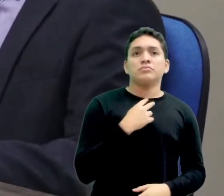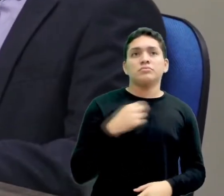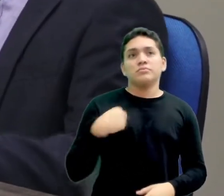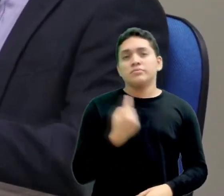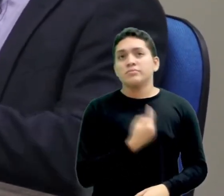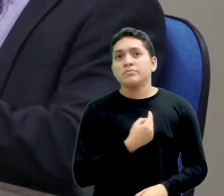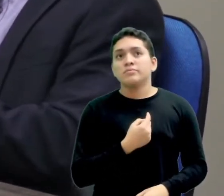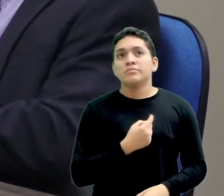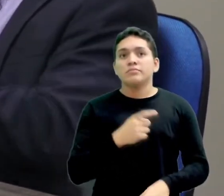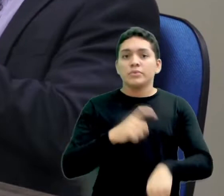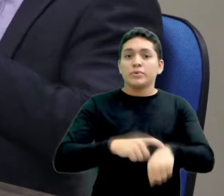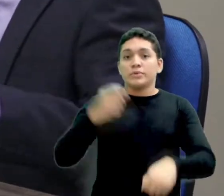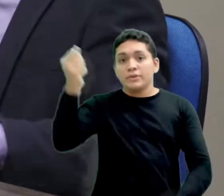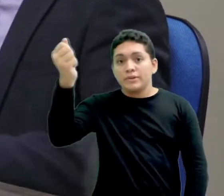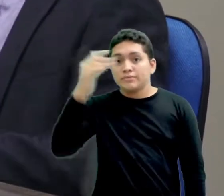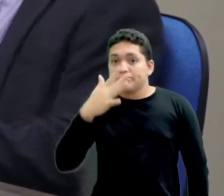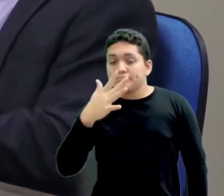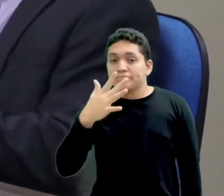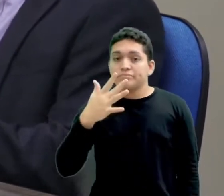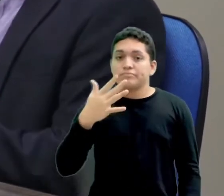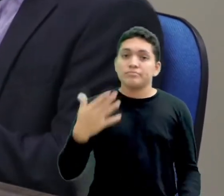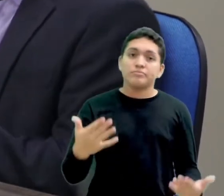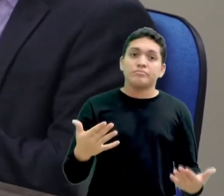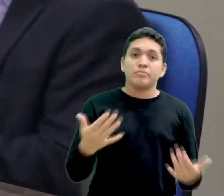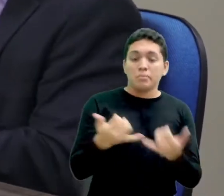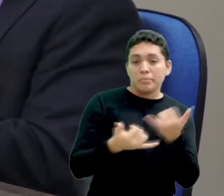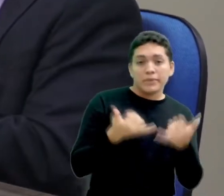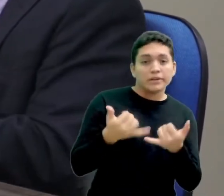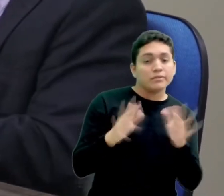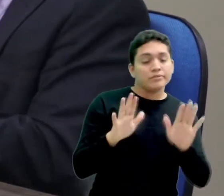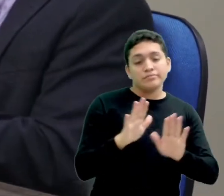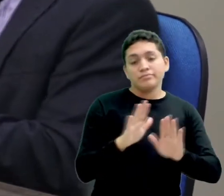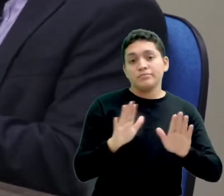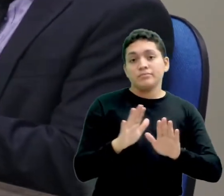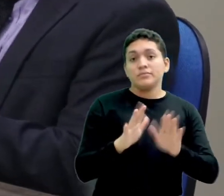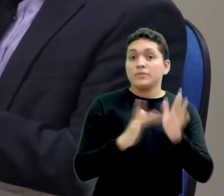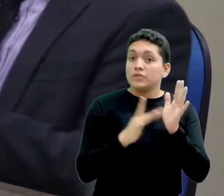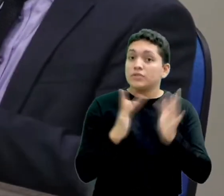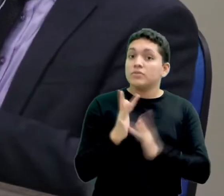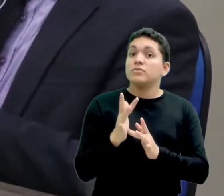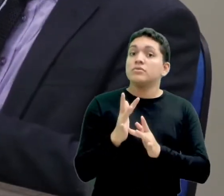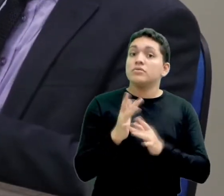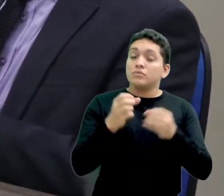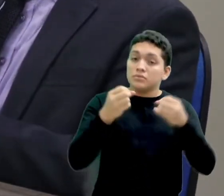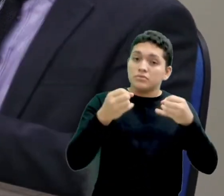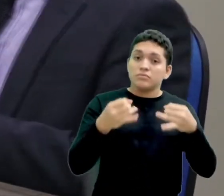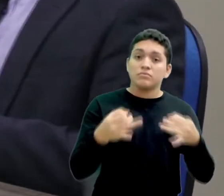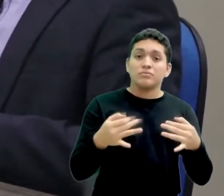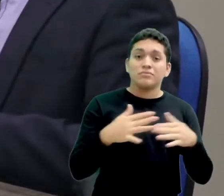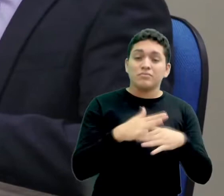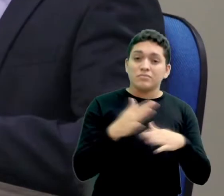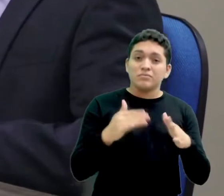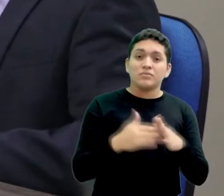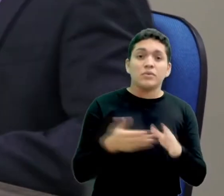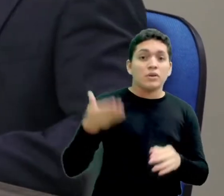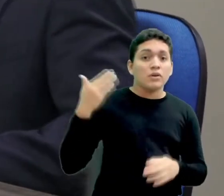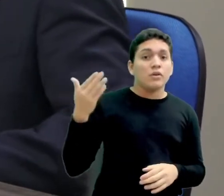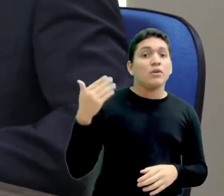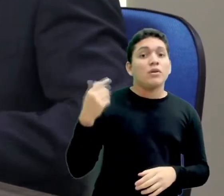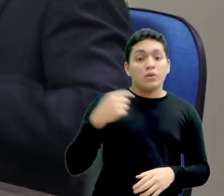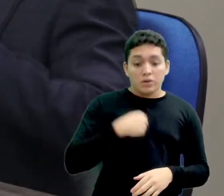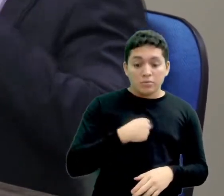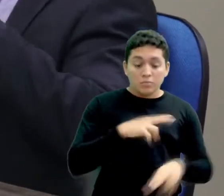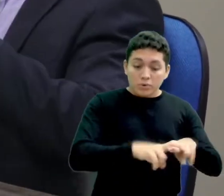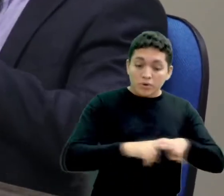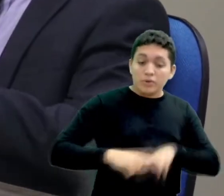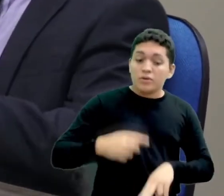graça e brincar e viver. Não, Jesus, quando ele está dizendo assim: olha, ouviste que foi dito aos antigos, o eu porém vos